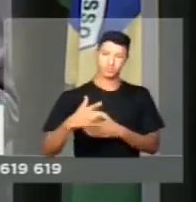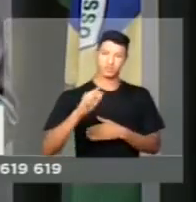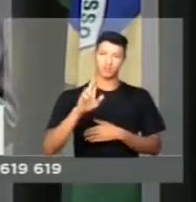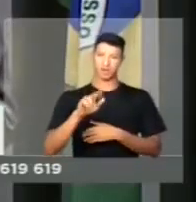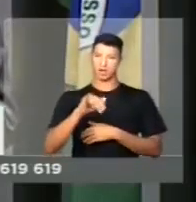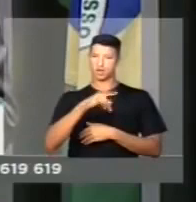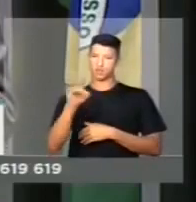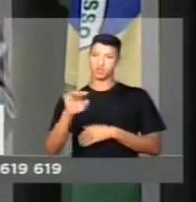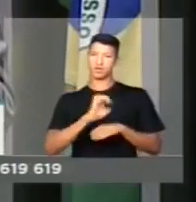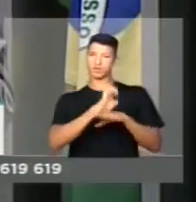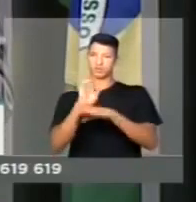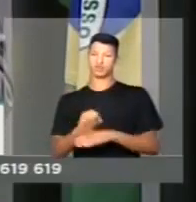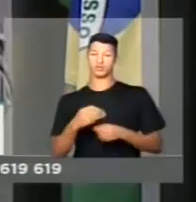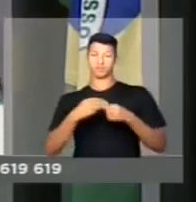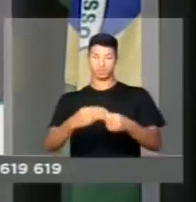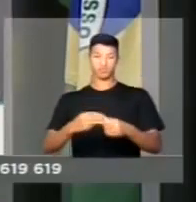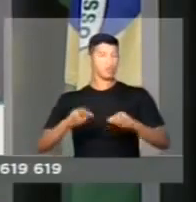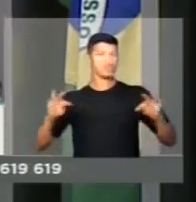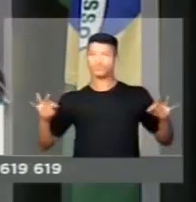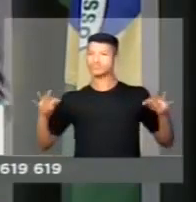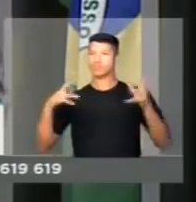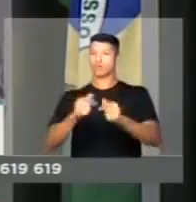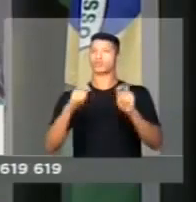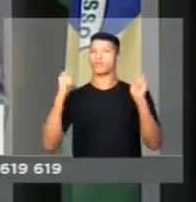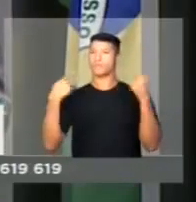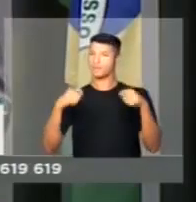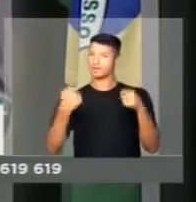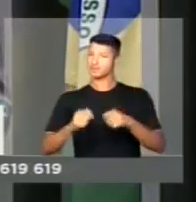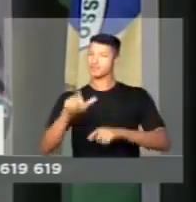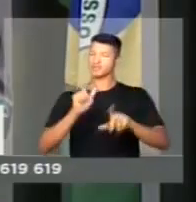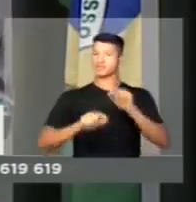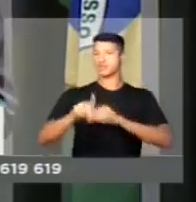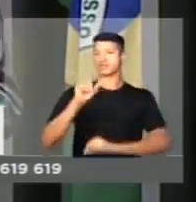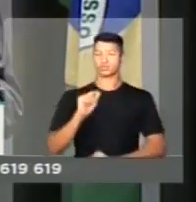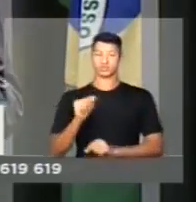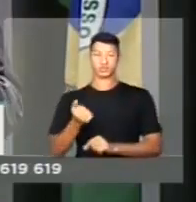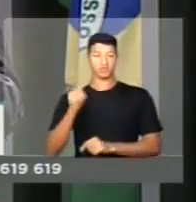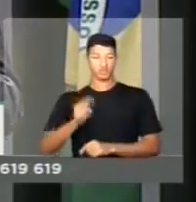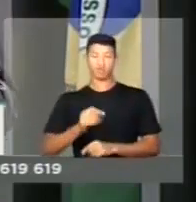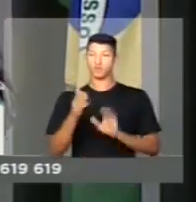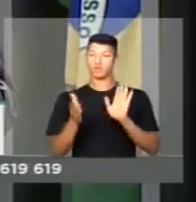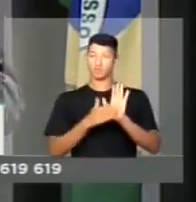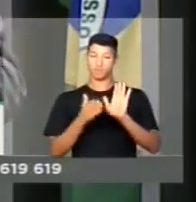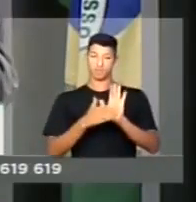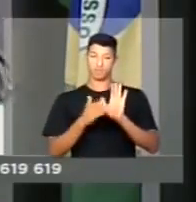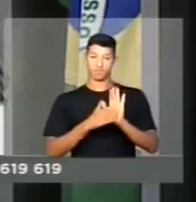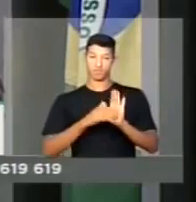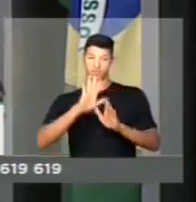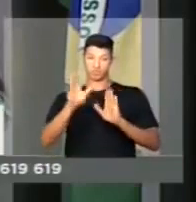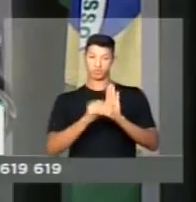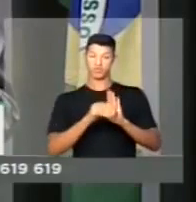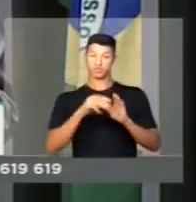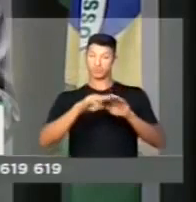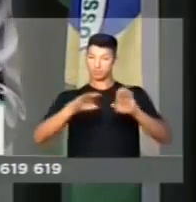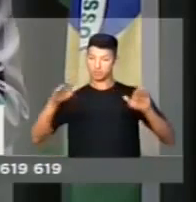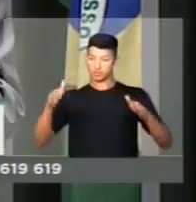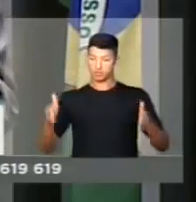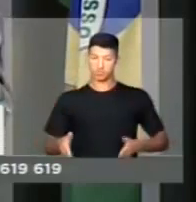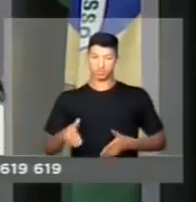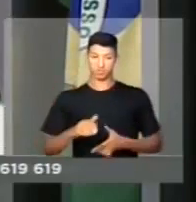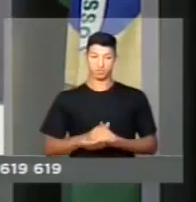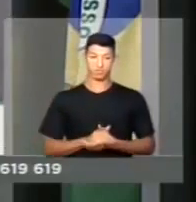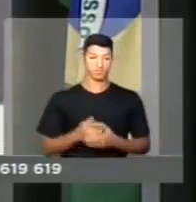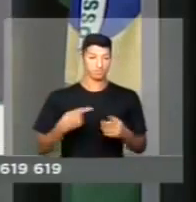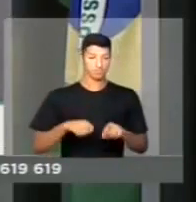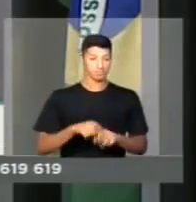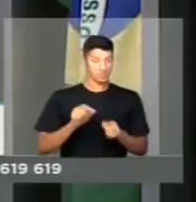União, estados e municípios, todos sejam seletistas. Essa é uma proposta para colocar à mesa